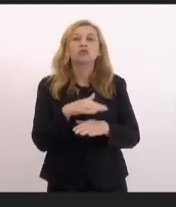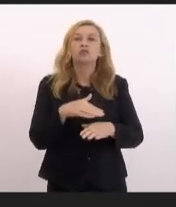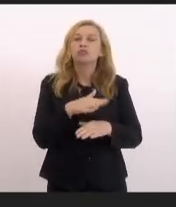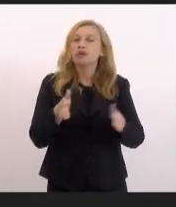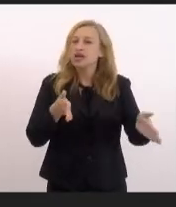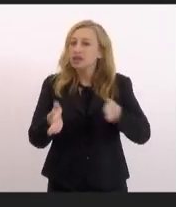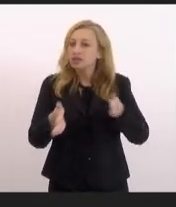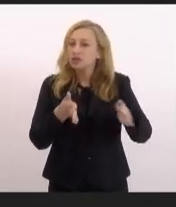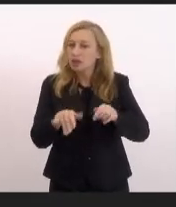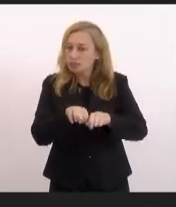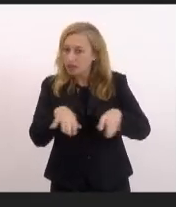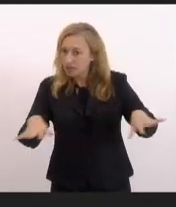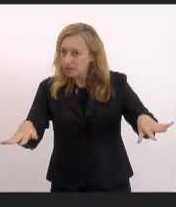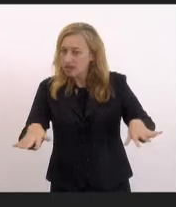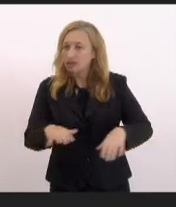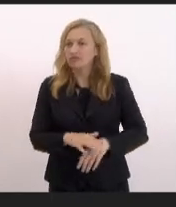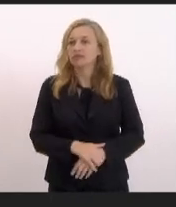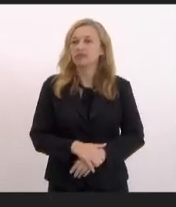pandemia...